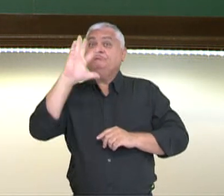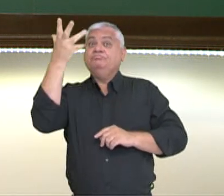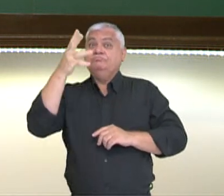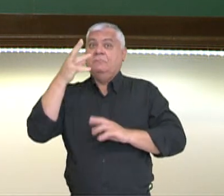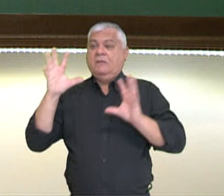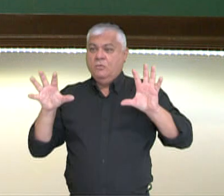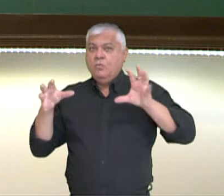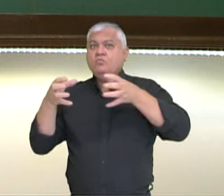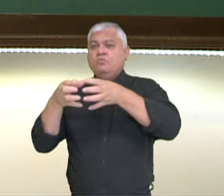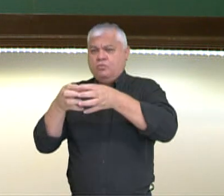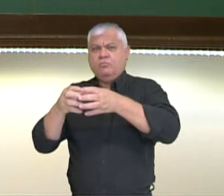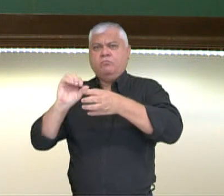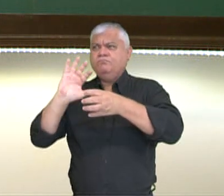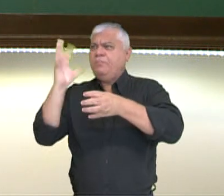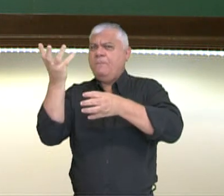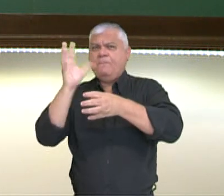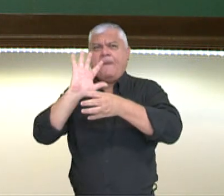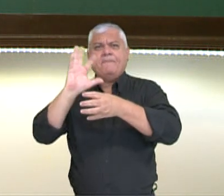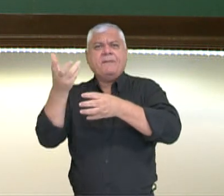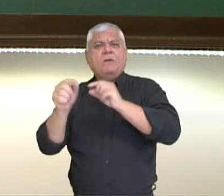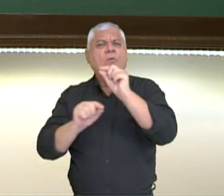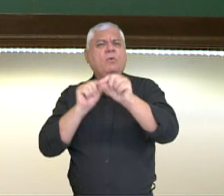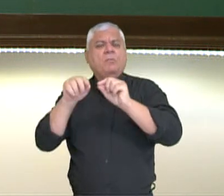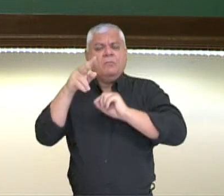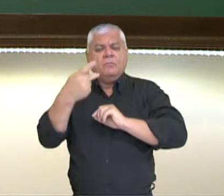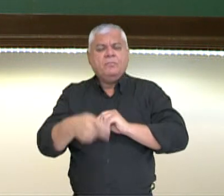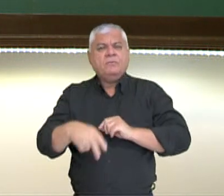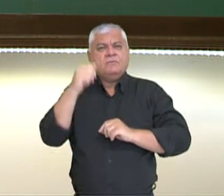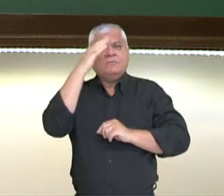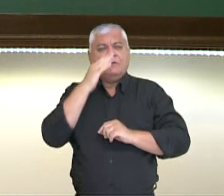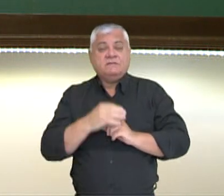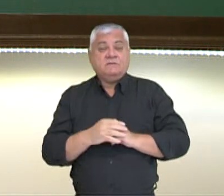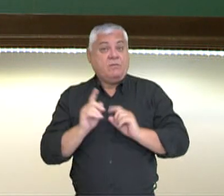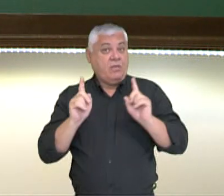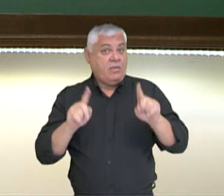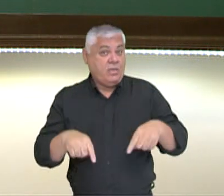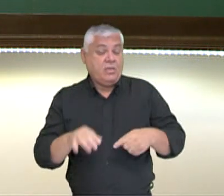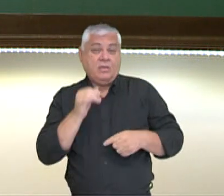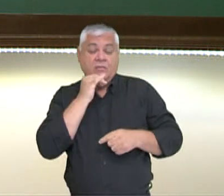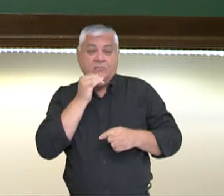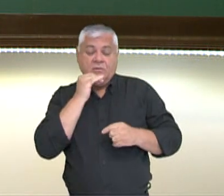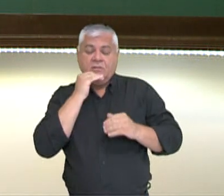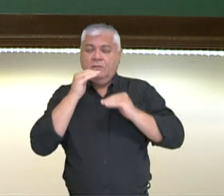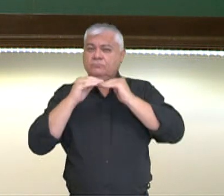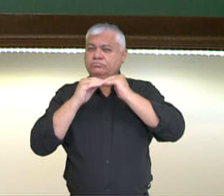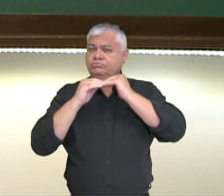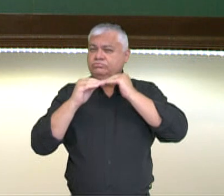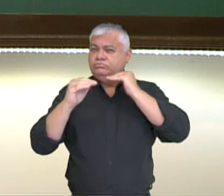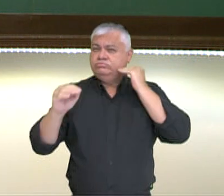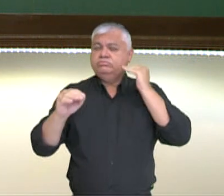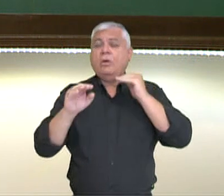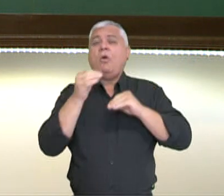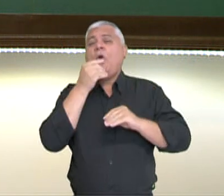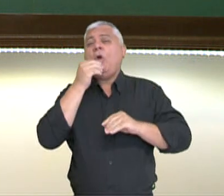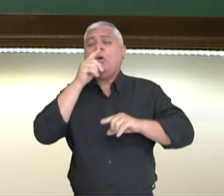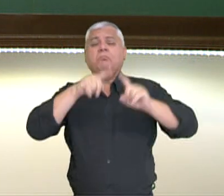fenômenos, e como isso ocorre no território brasileiro. Se é de uma forma mais homogênea ou de uma forma